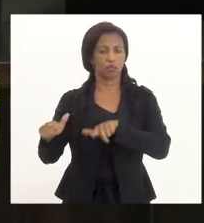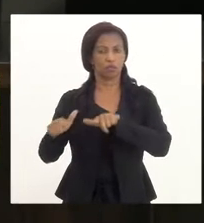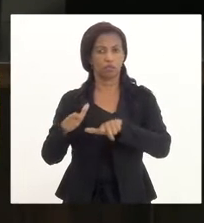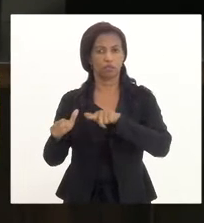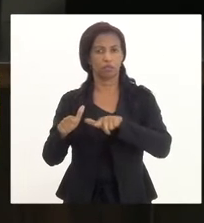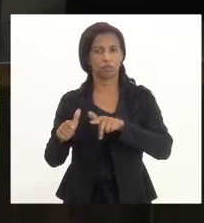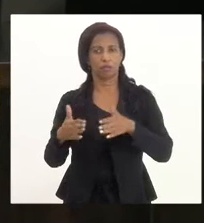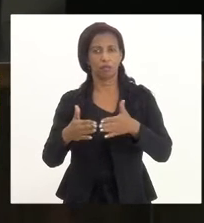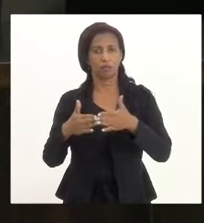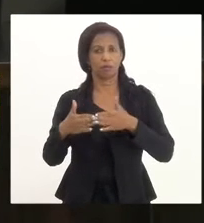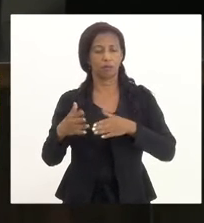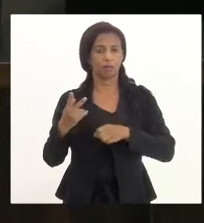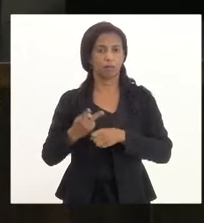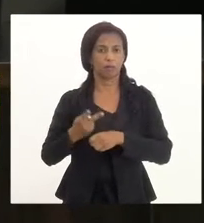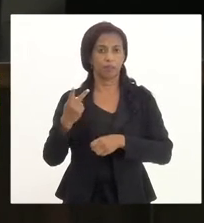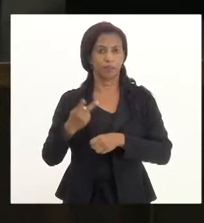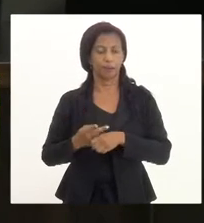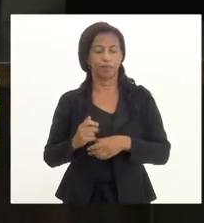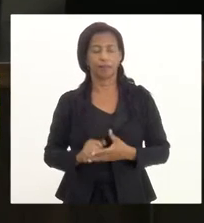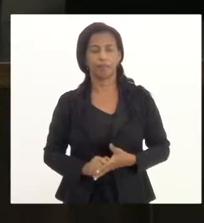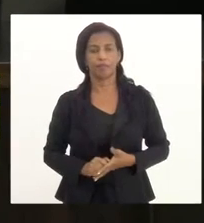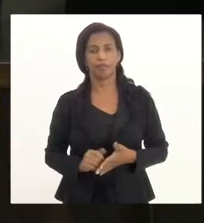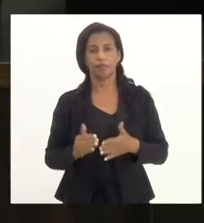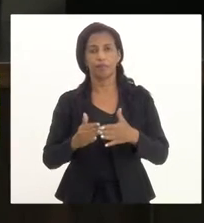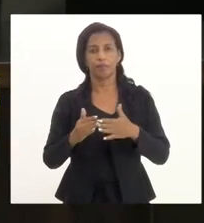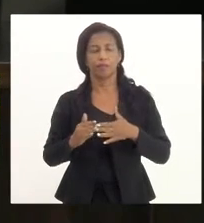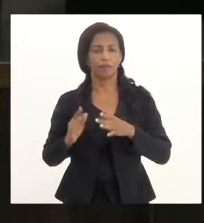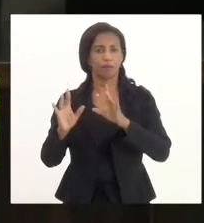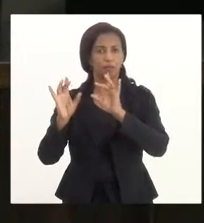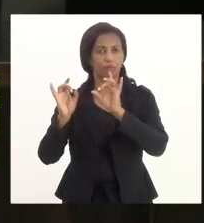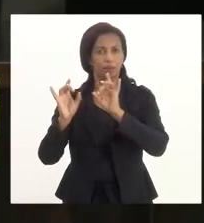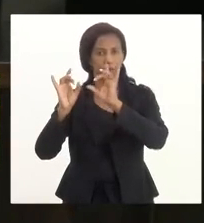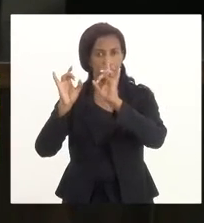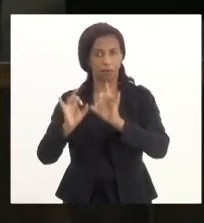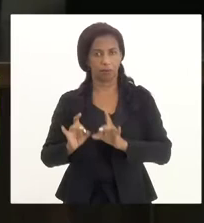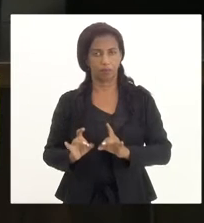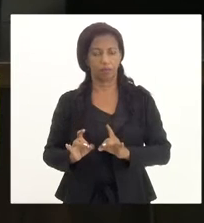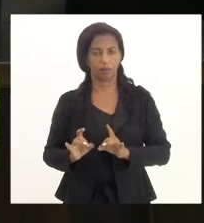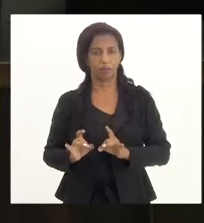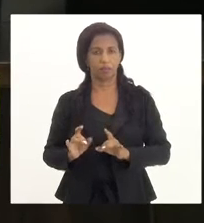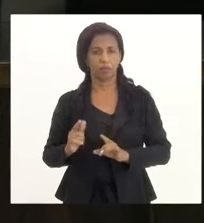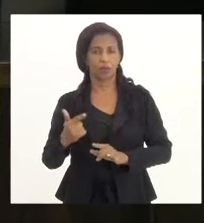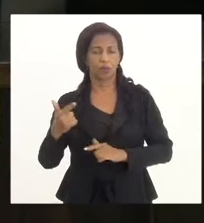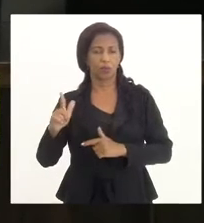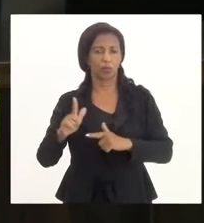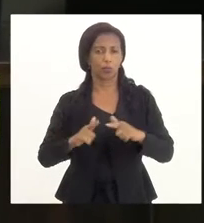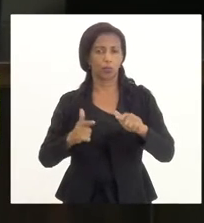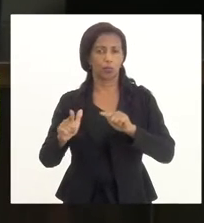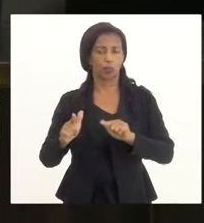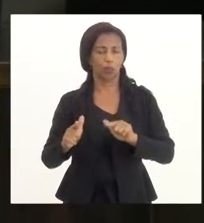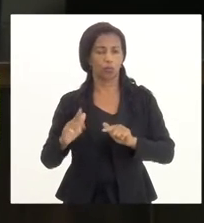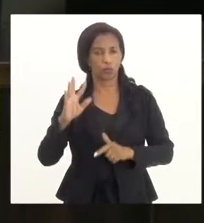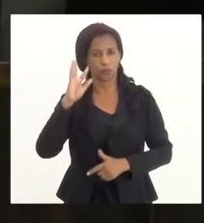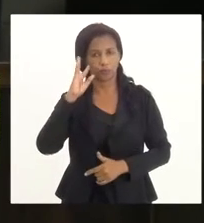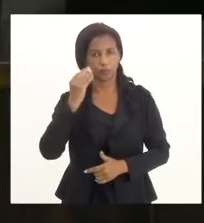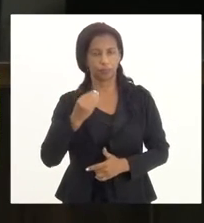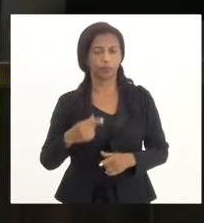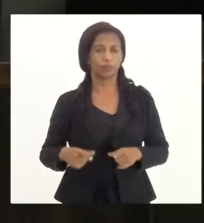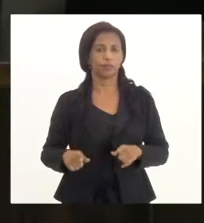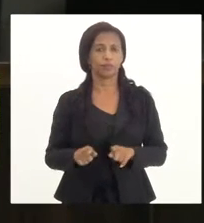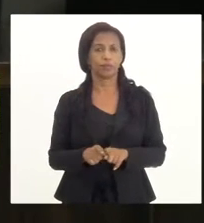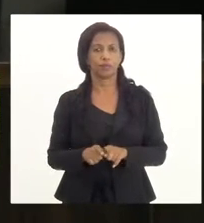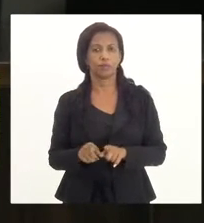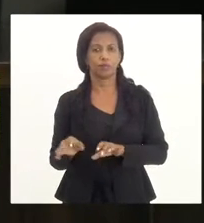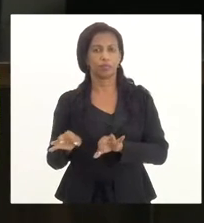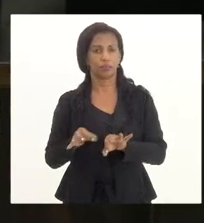a licença-prêmio e a licença especial e dá outras providências também